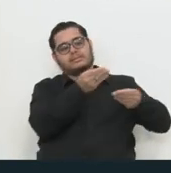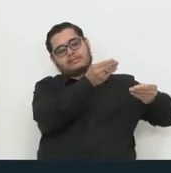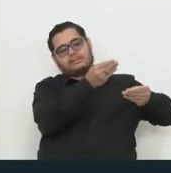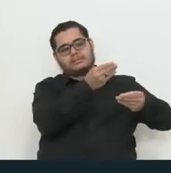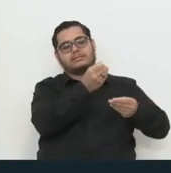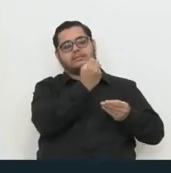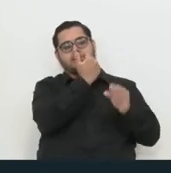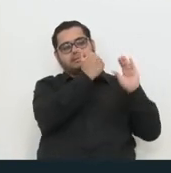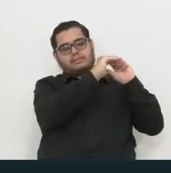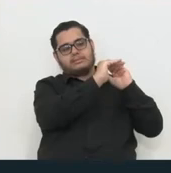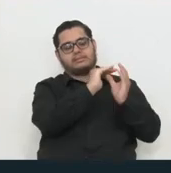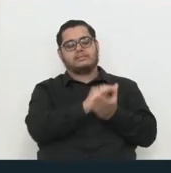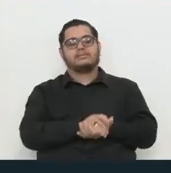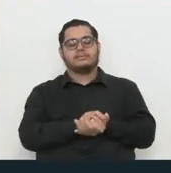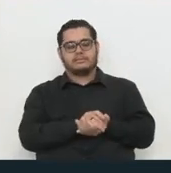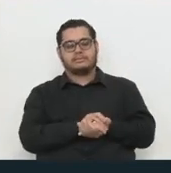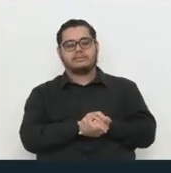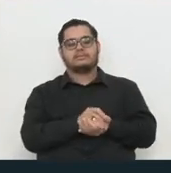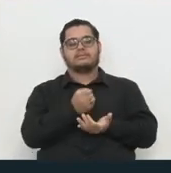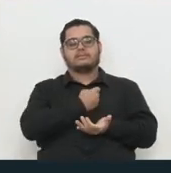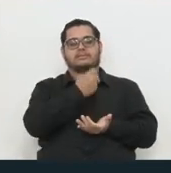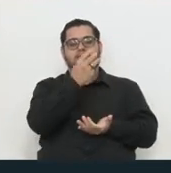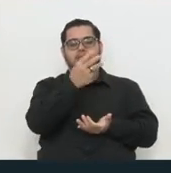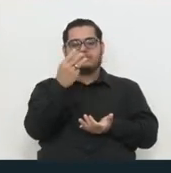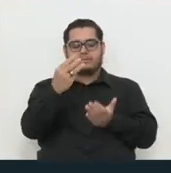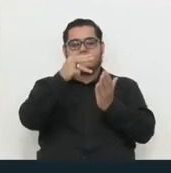33 leituras